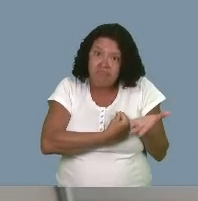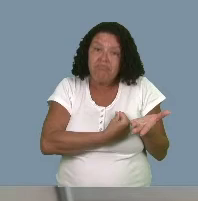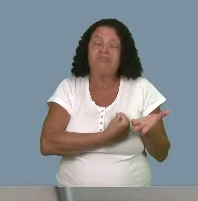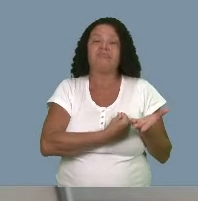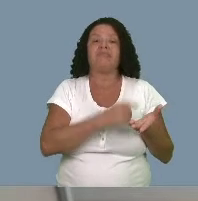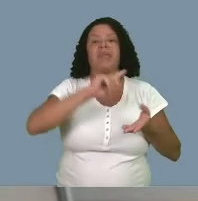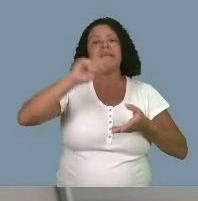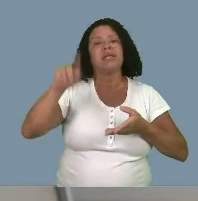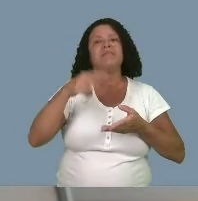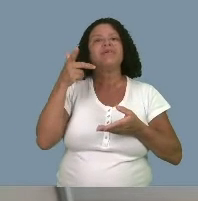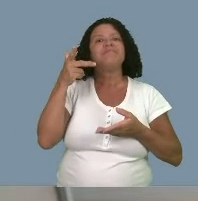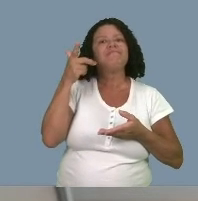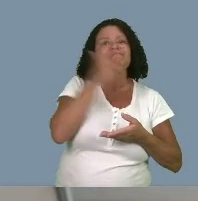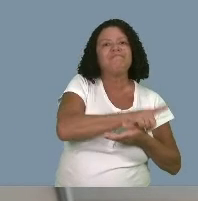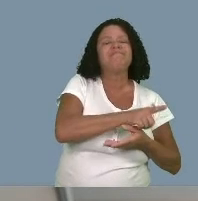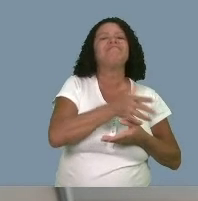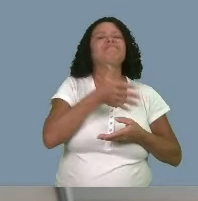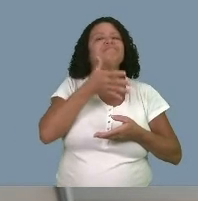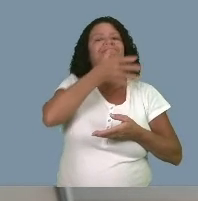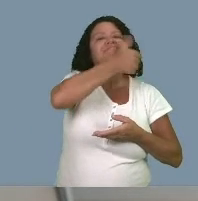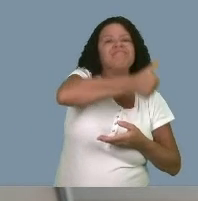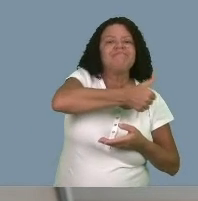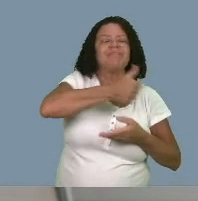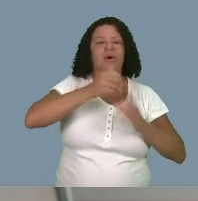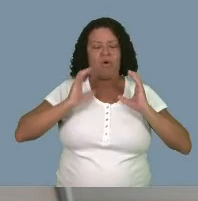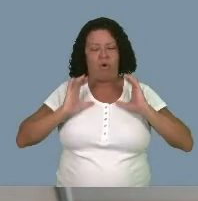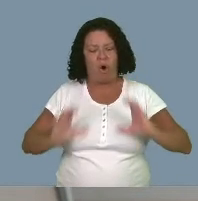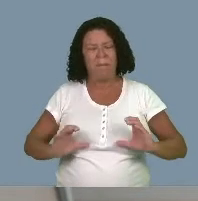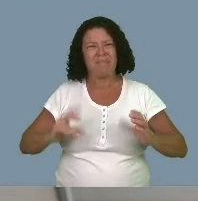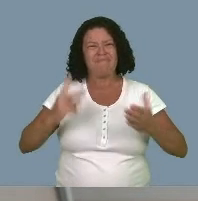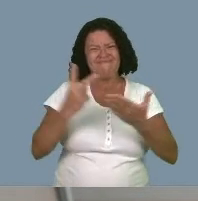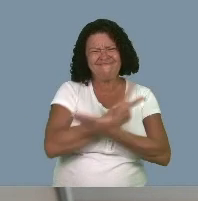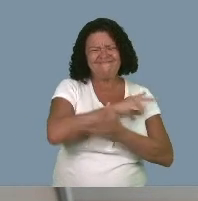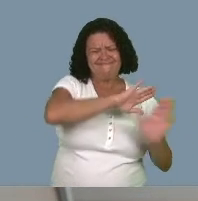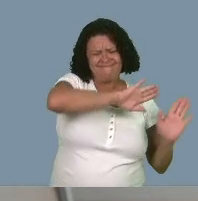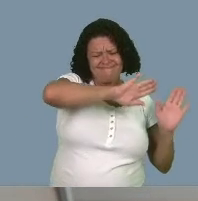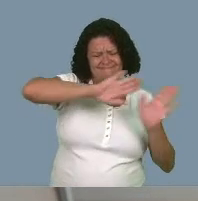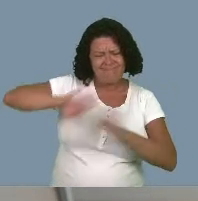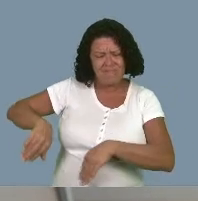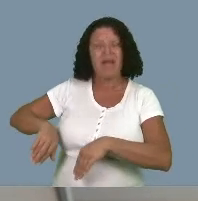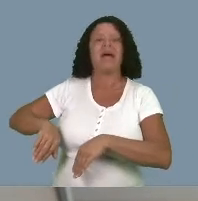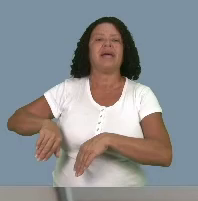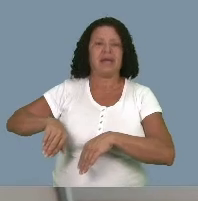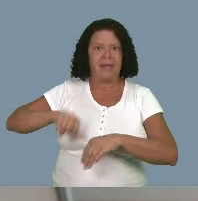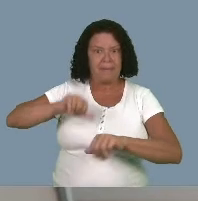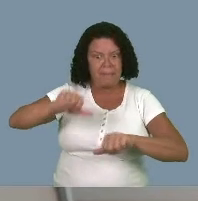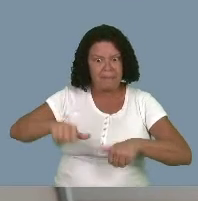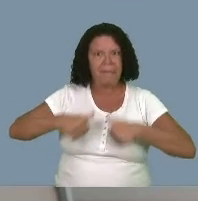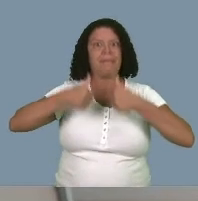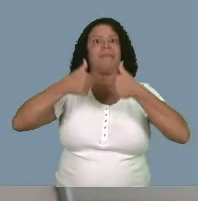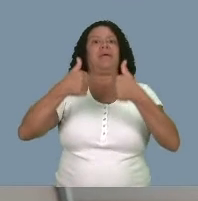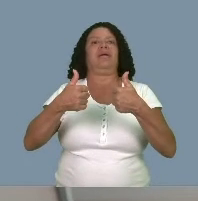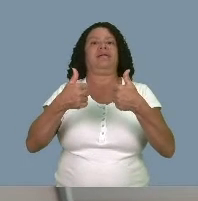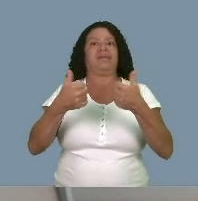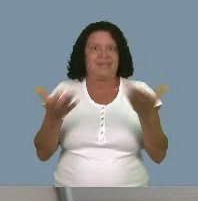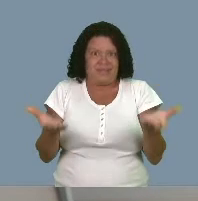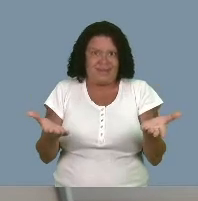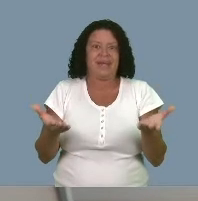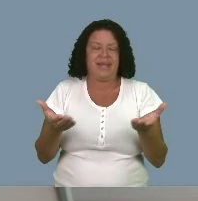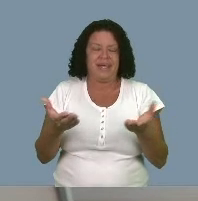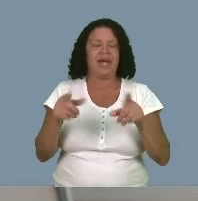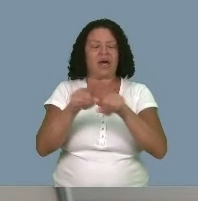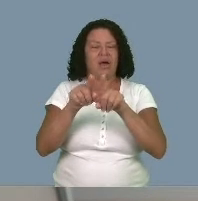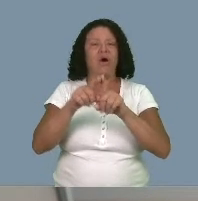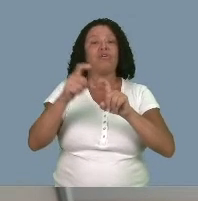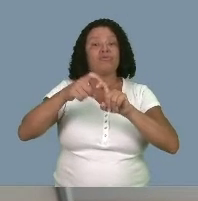a vencer determinados comportamentos equivocados que foram, né, logo de cara citados por Dr. Bezerra